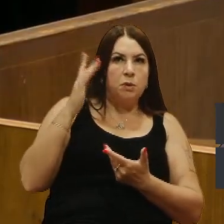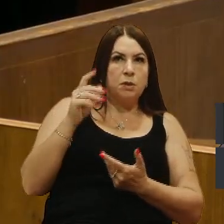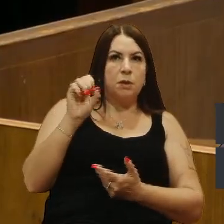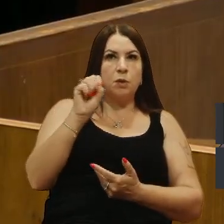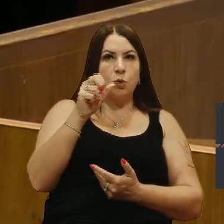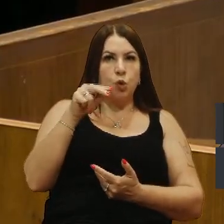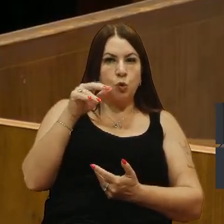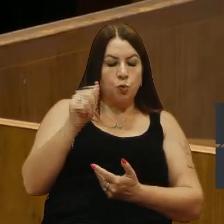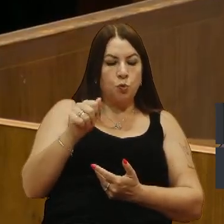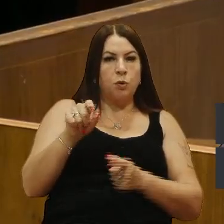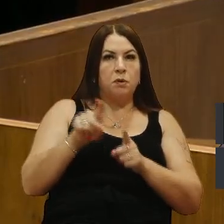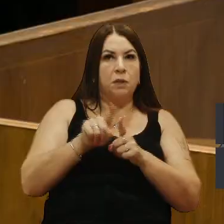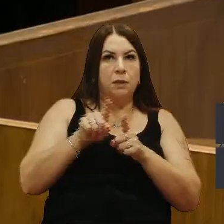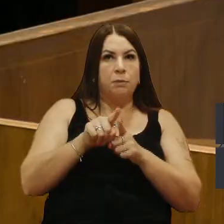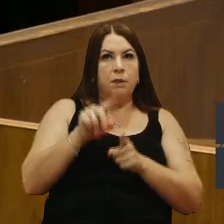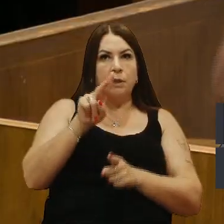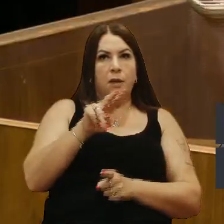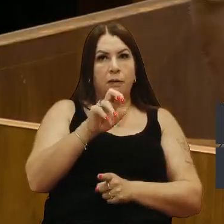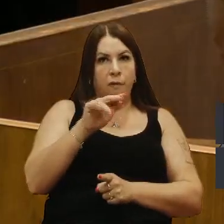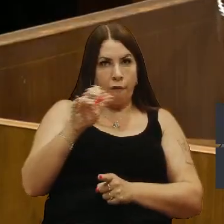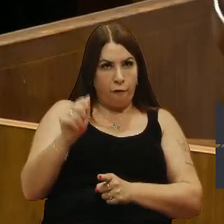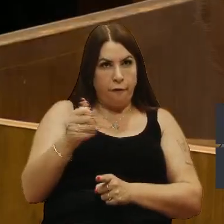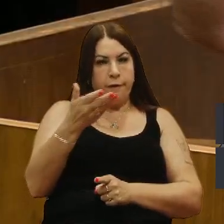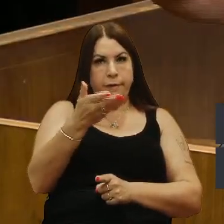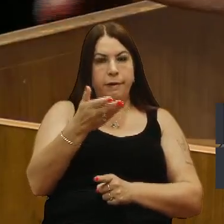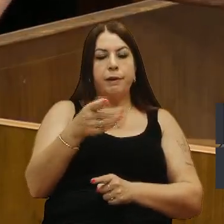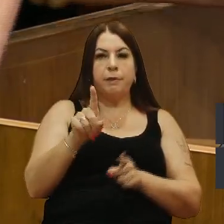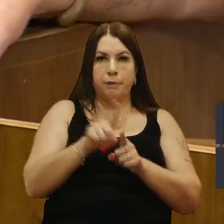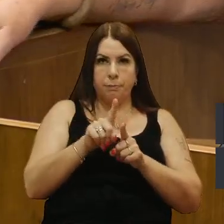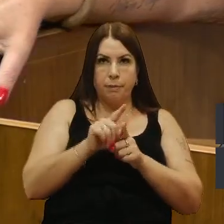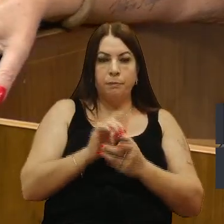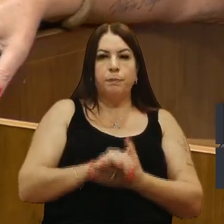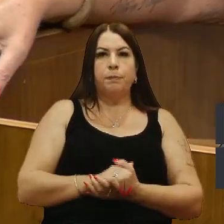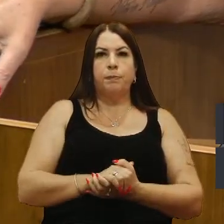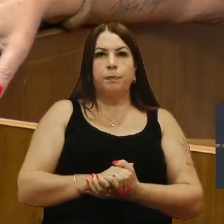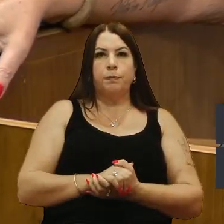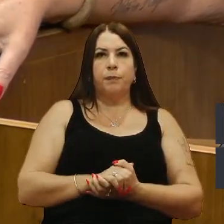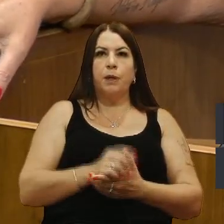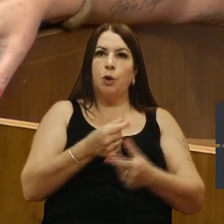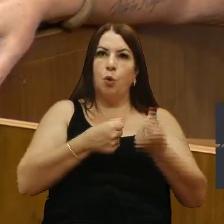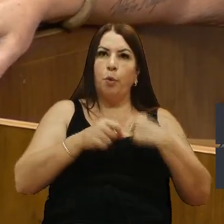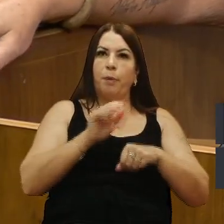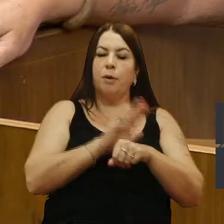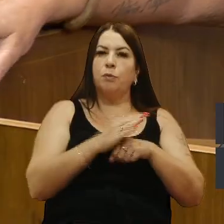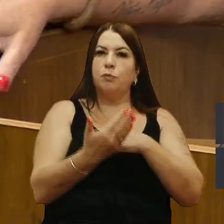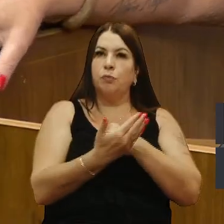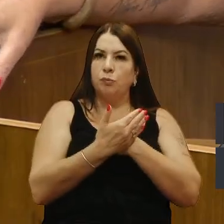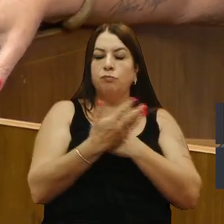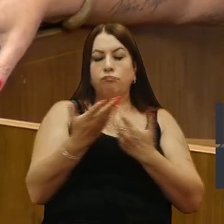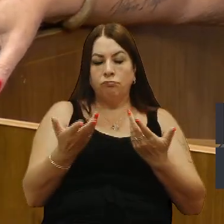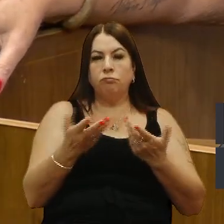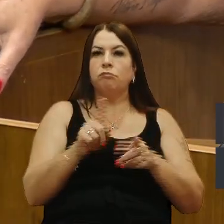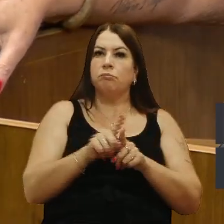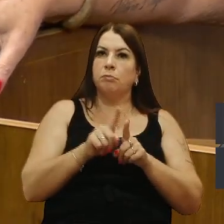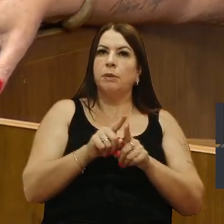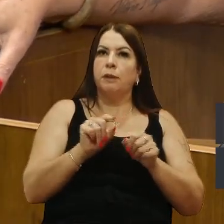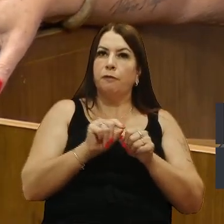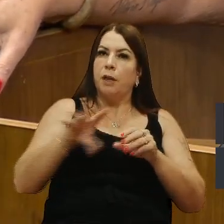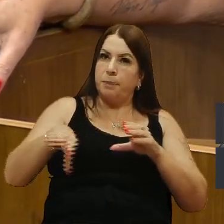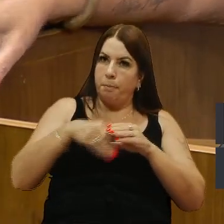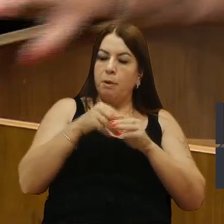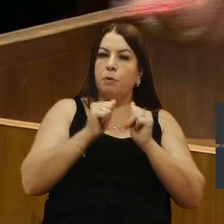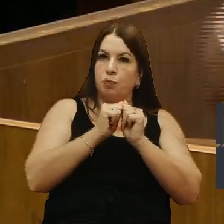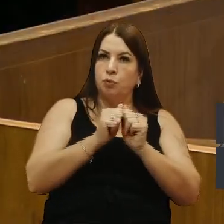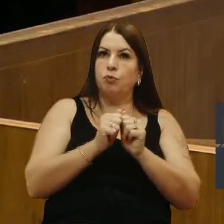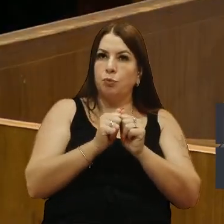que também, a Vera, também são da economia solidária, inclusive fazem